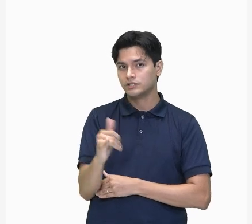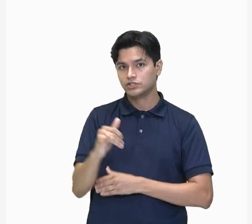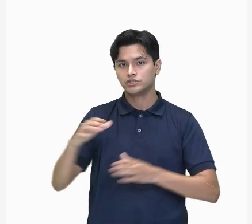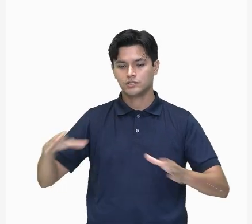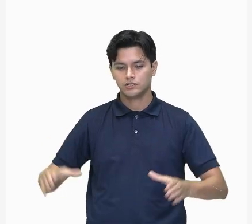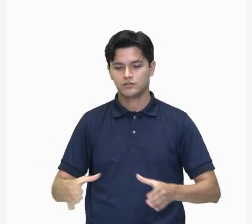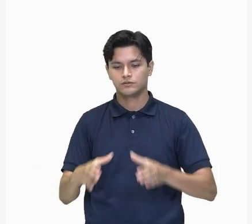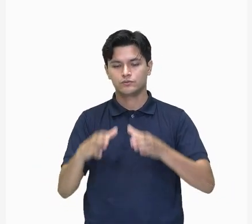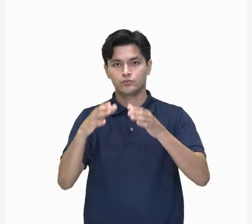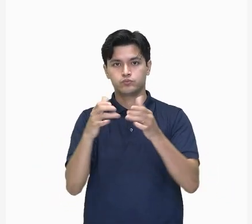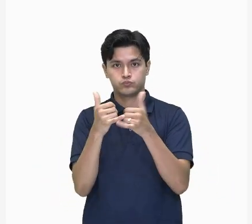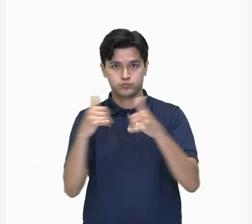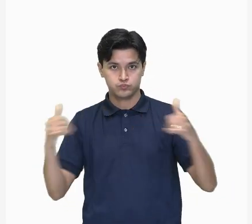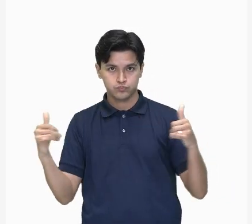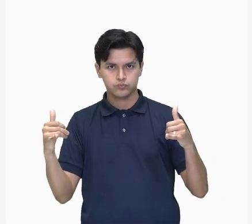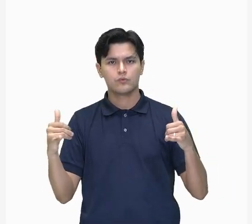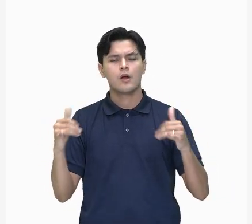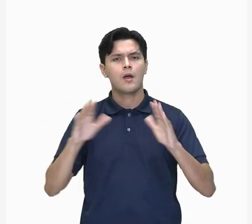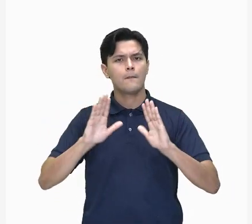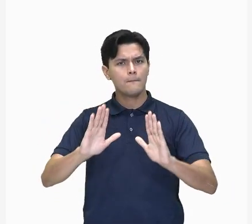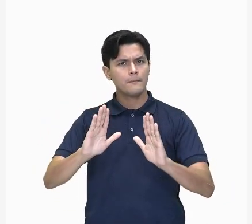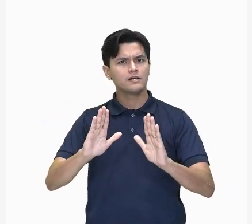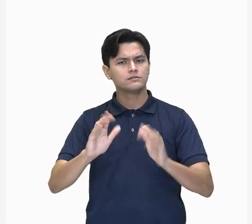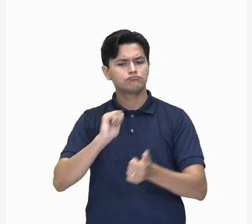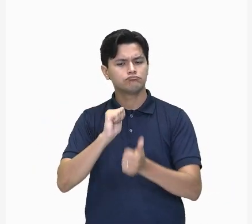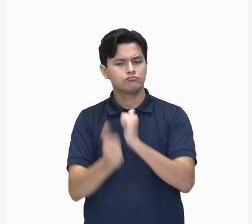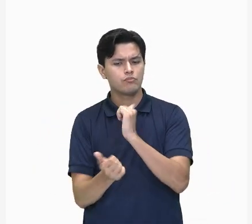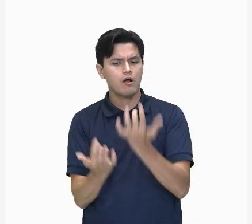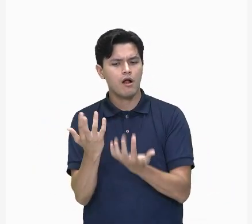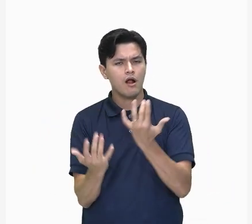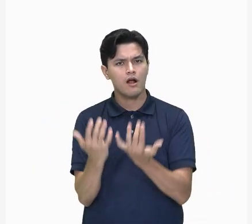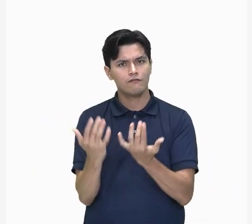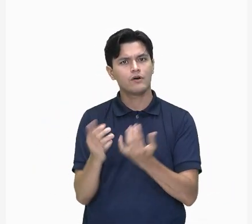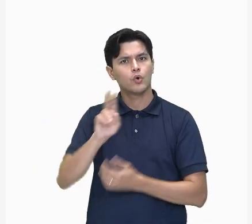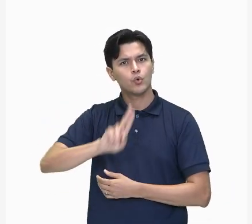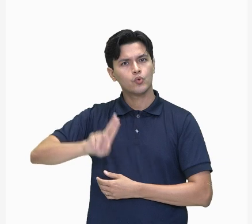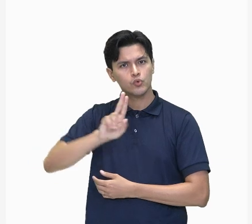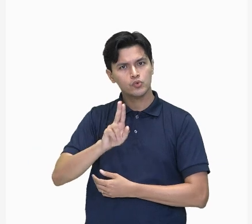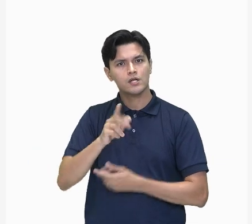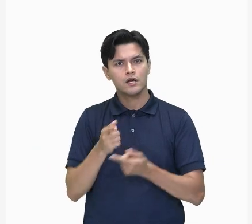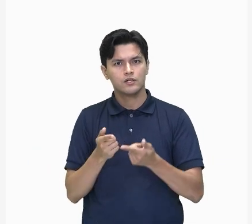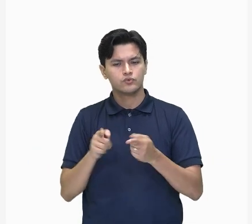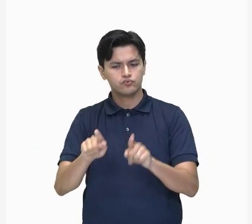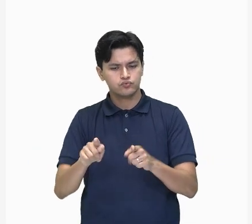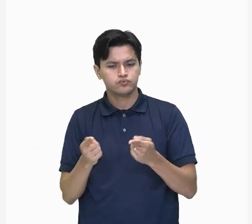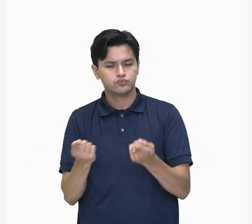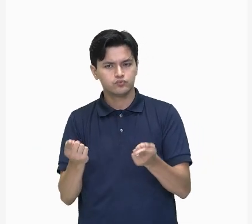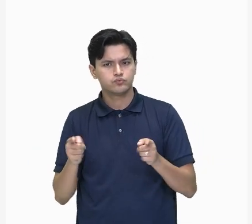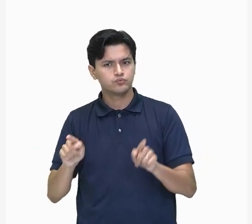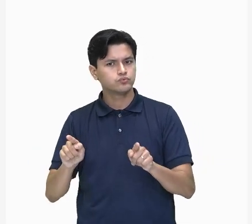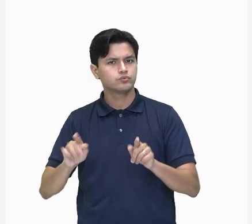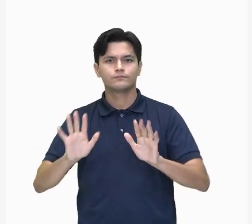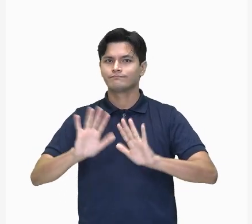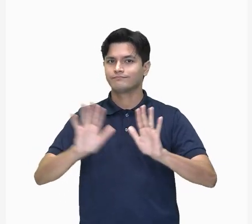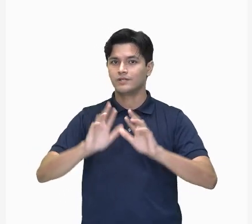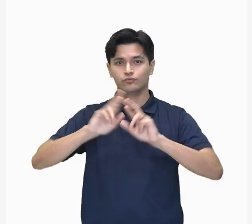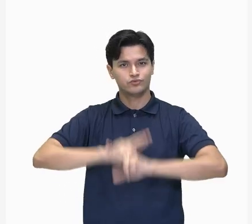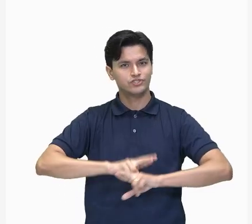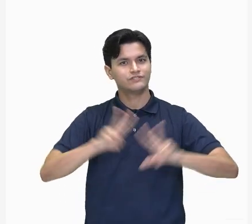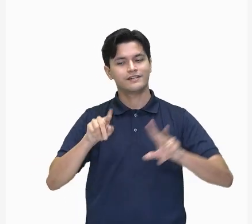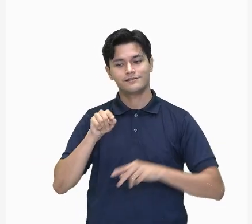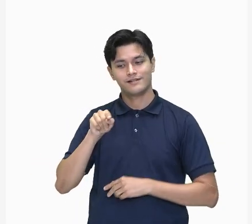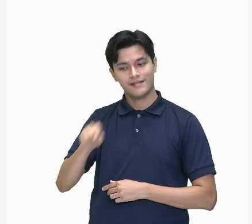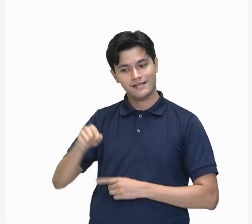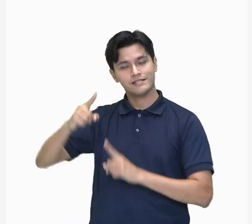de carvão mineral, né, não é aquele carvão que a gente usa numa churrasqueira, por exemplo. Aquele ali é o carvão vegetal, tá?